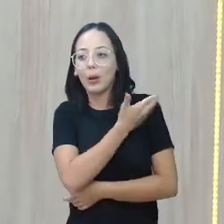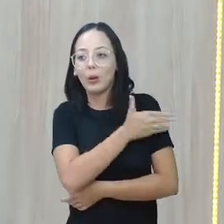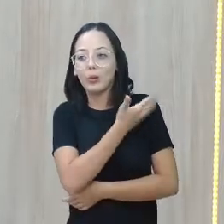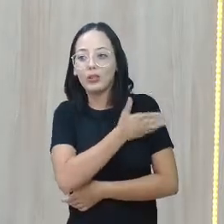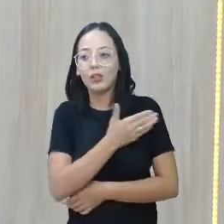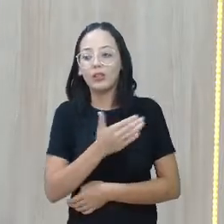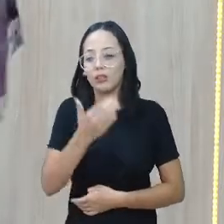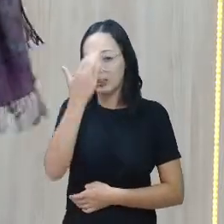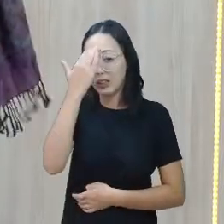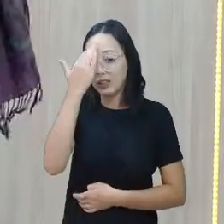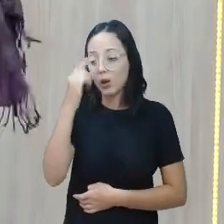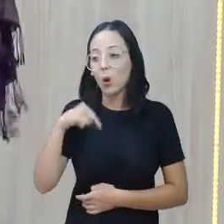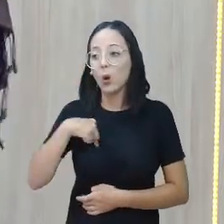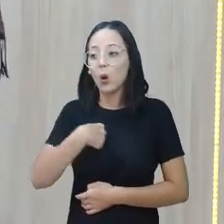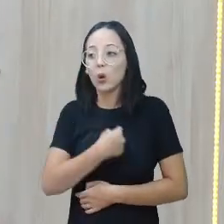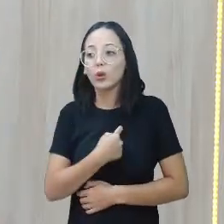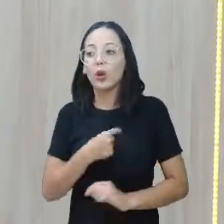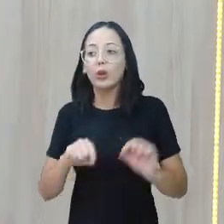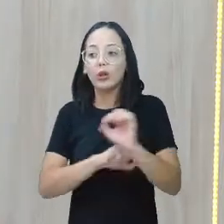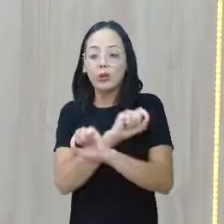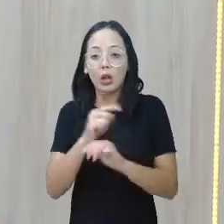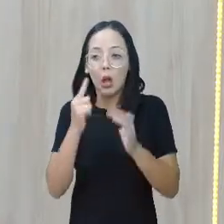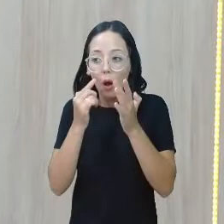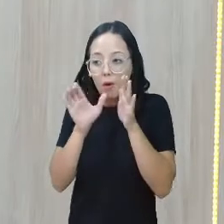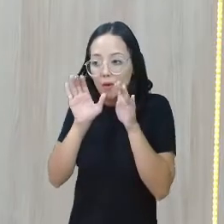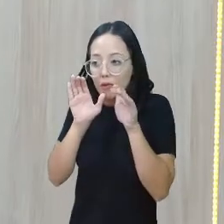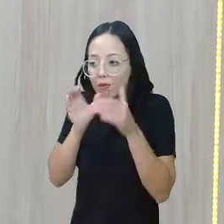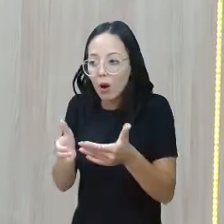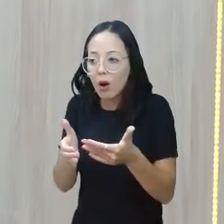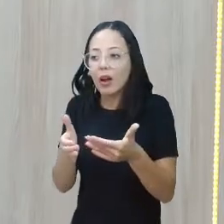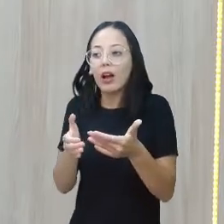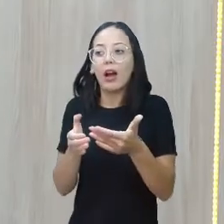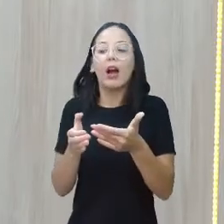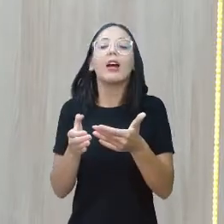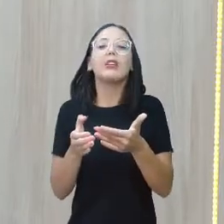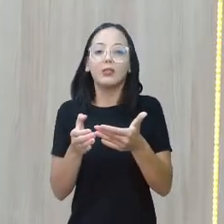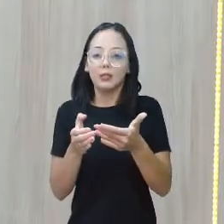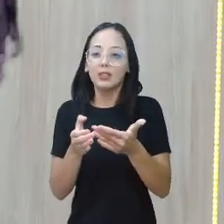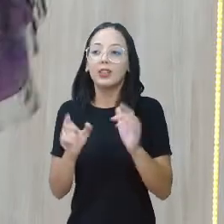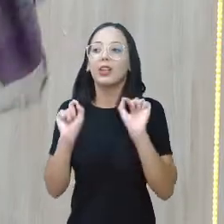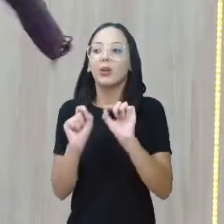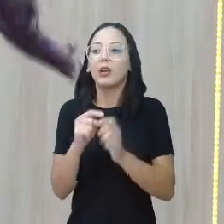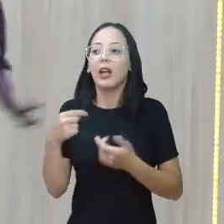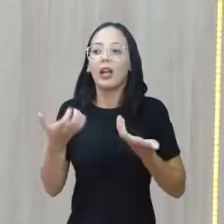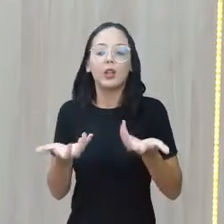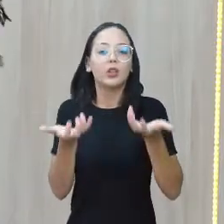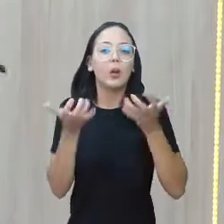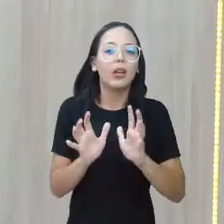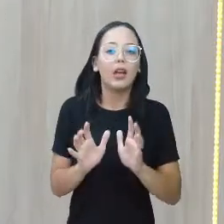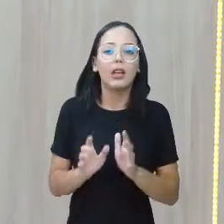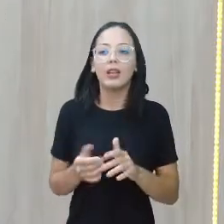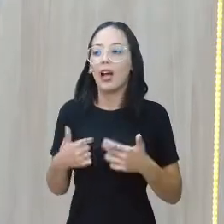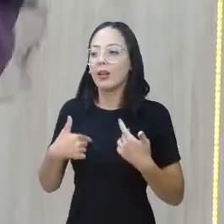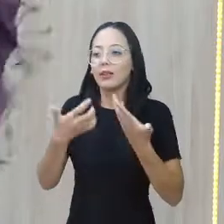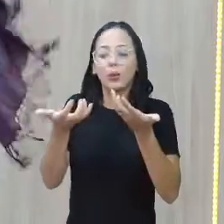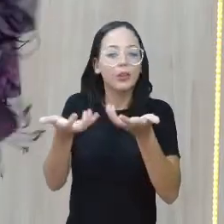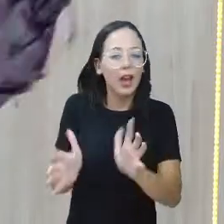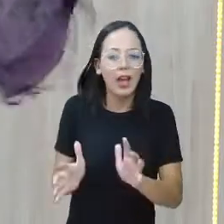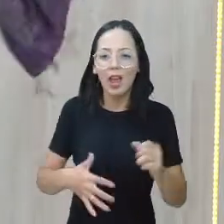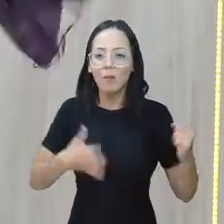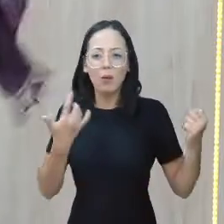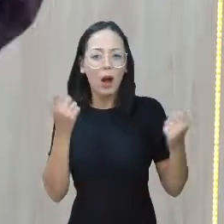tinha. Naquele momento a gente estava tão nacionalista, a gente estava tão xenófobo, a gente não queria, a gente não